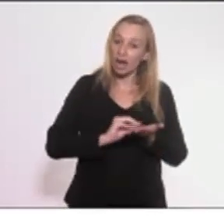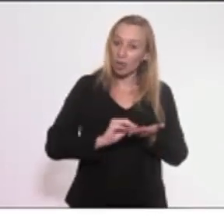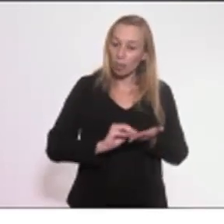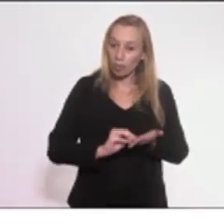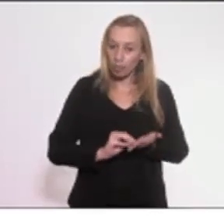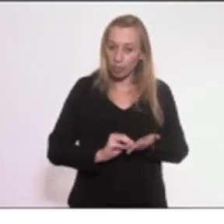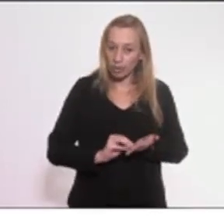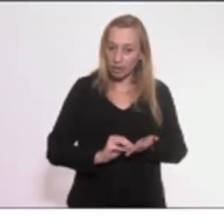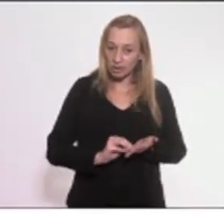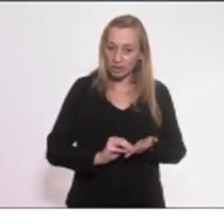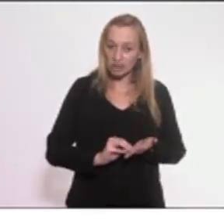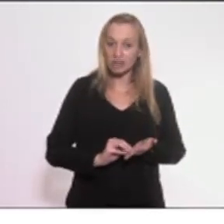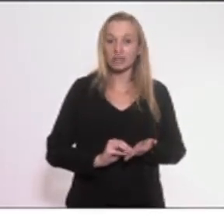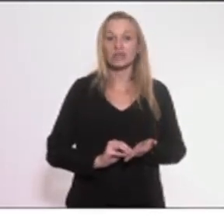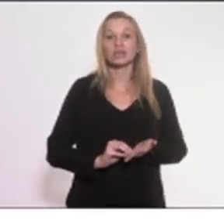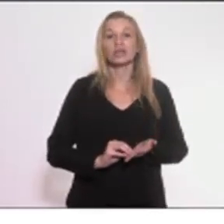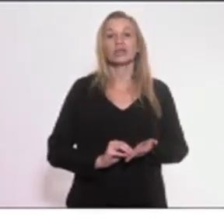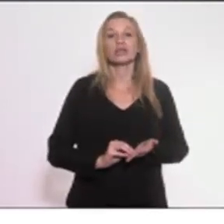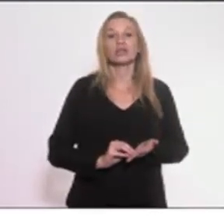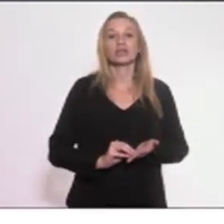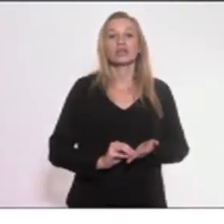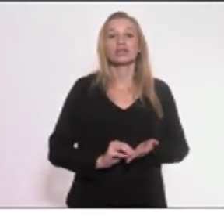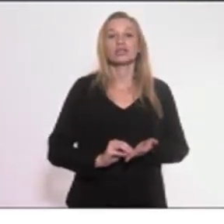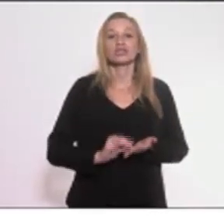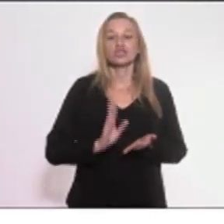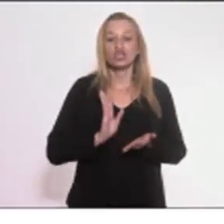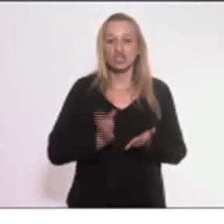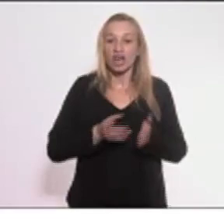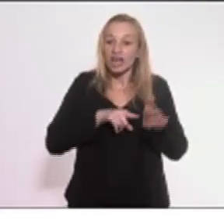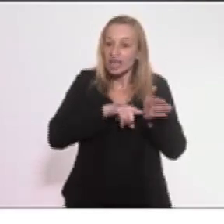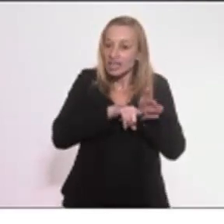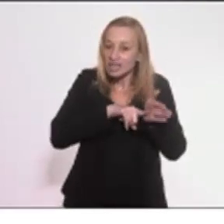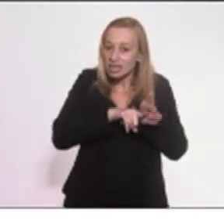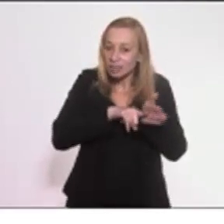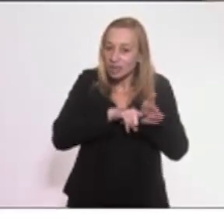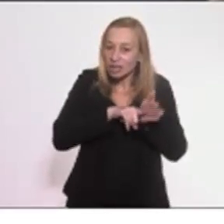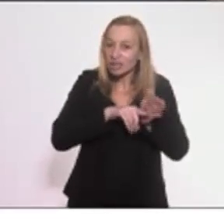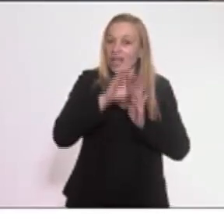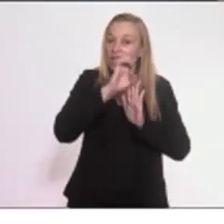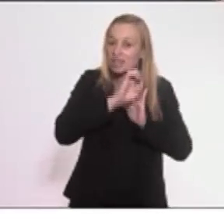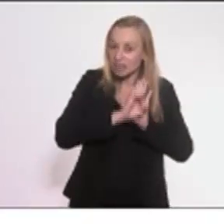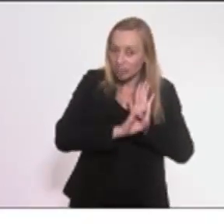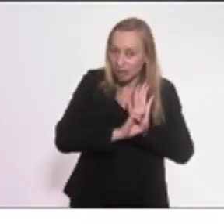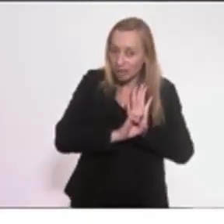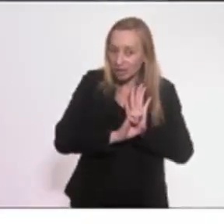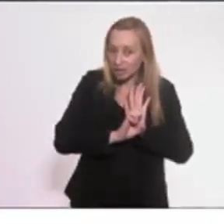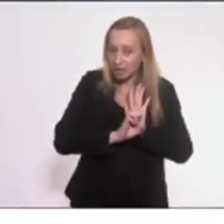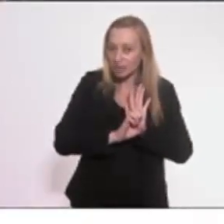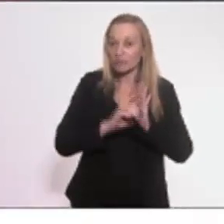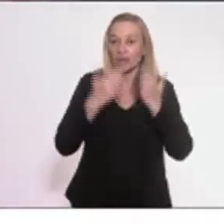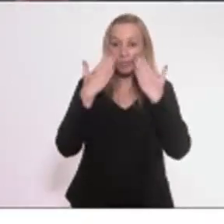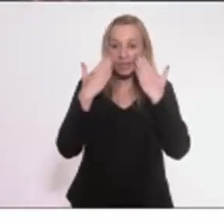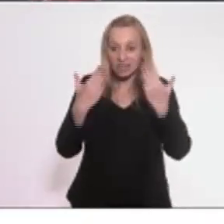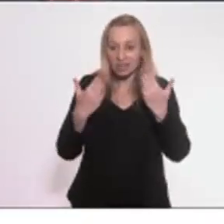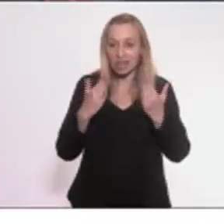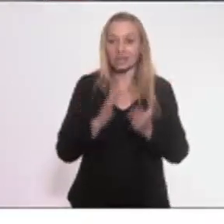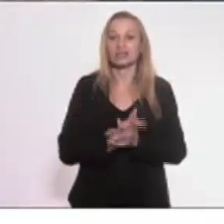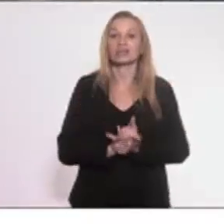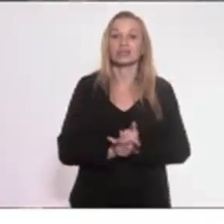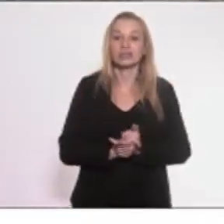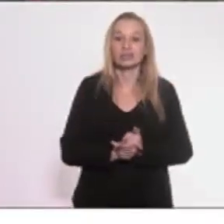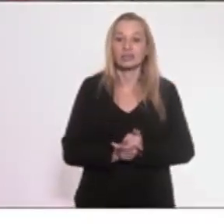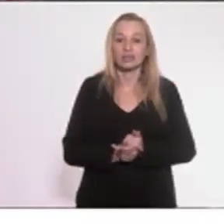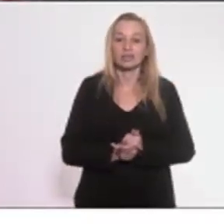com o parecer, já examinando as emendas que foram apresentadas.